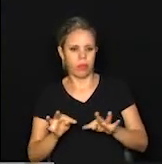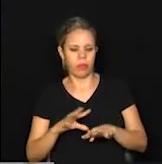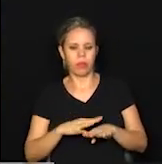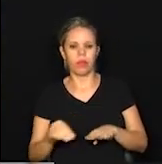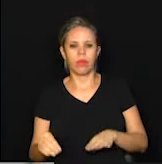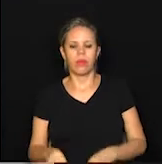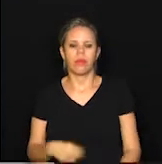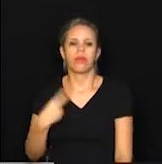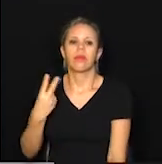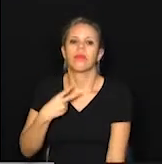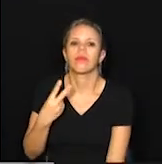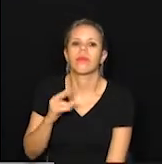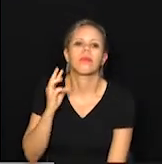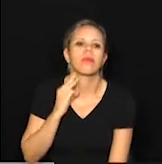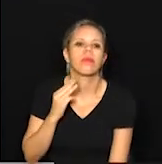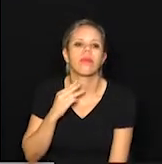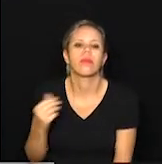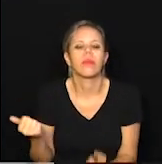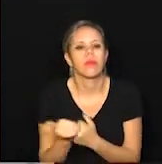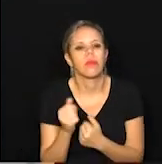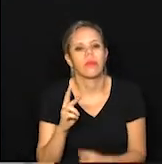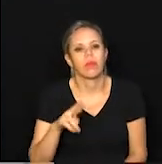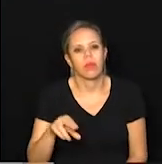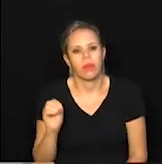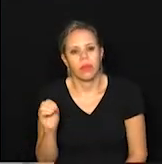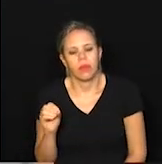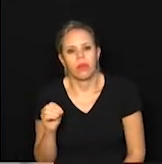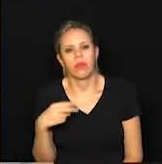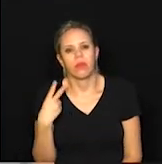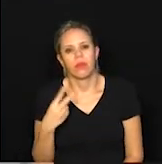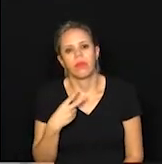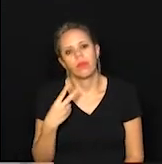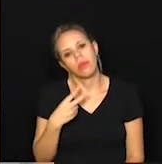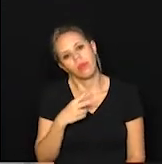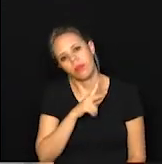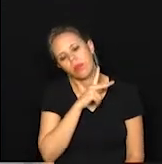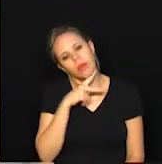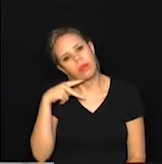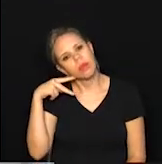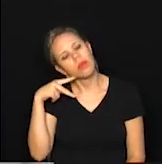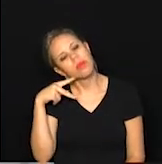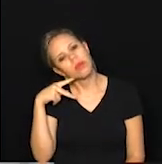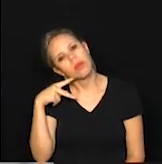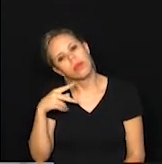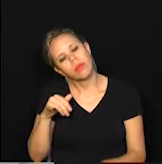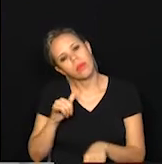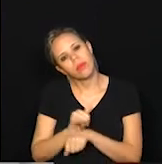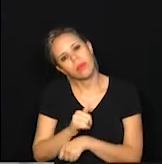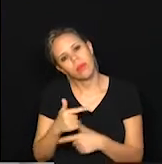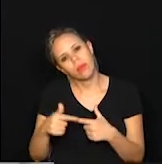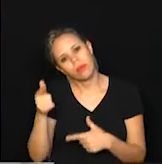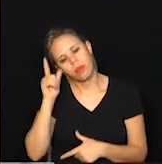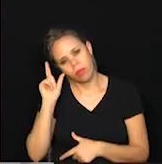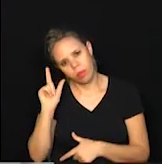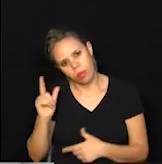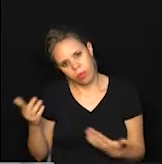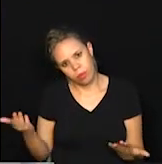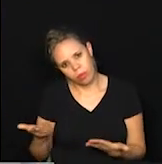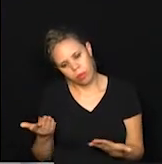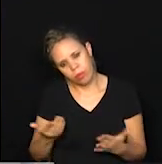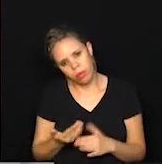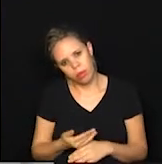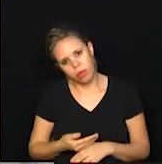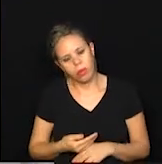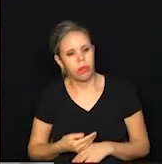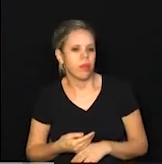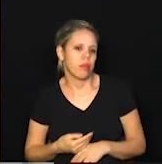o vereador Cecílio, representado pelo Bruno, e o vereador Bermino Monteiro, que teve um probleminha ontem, está em recesso aí para